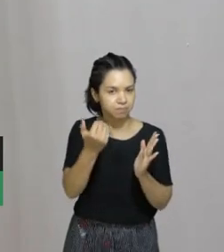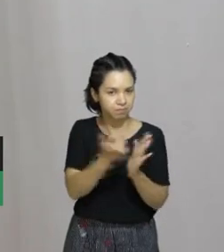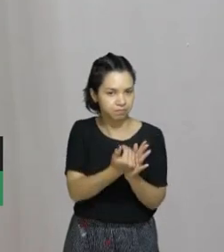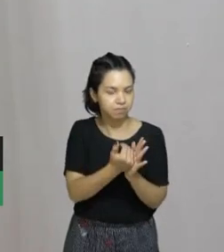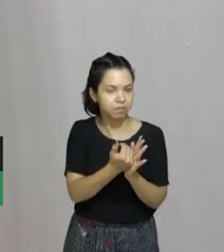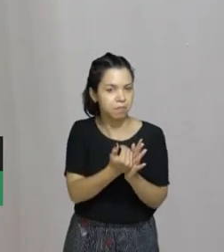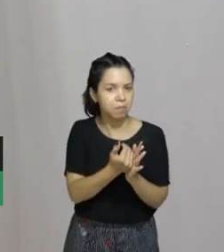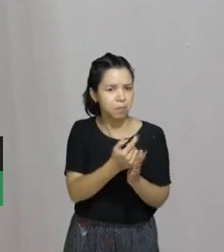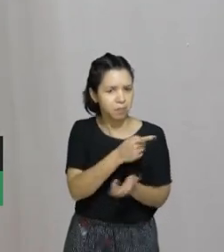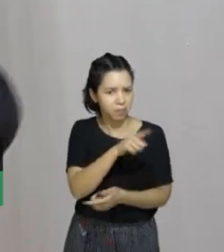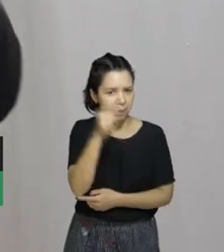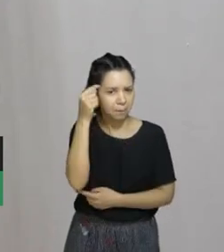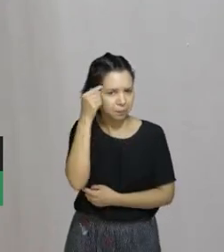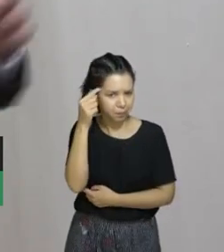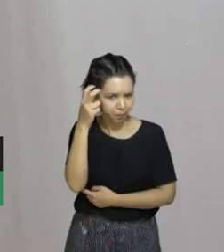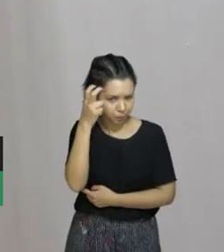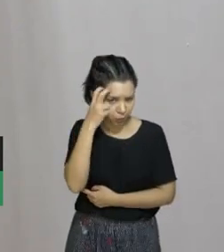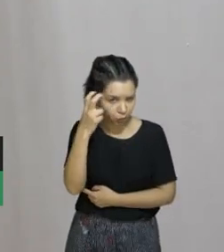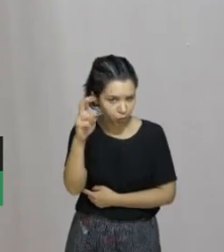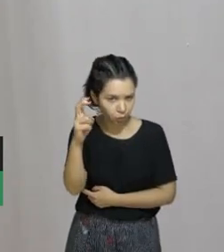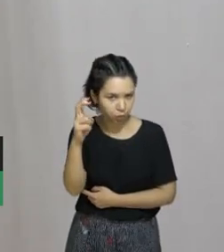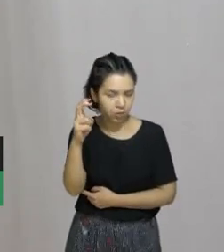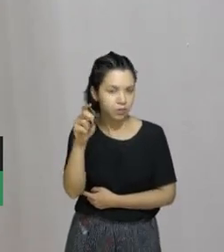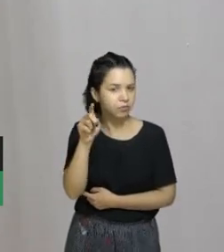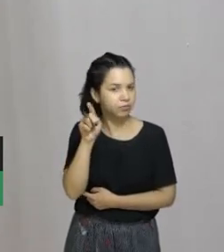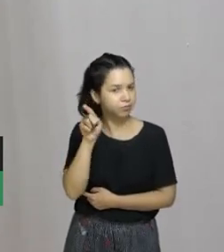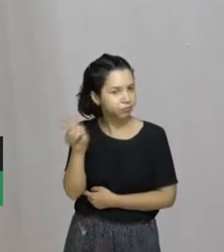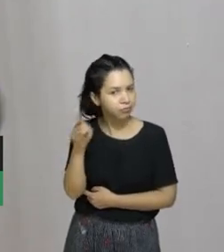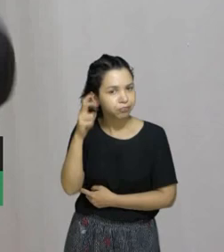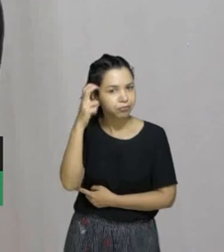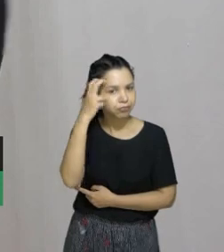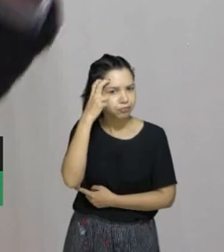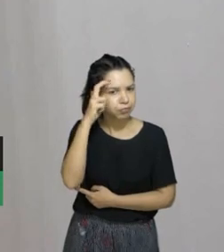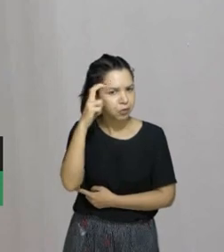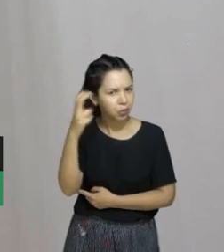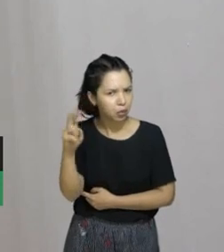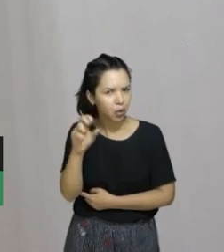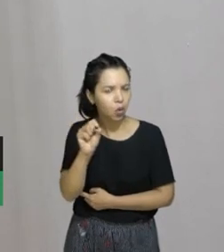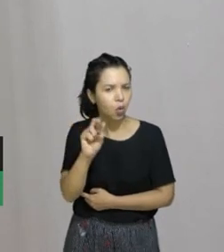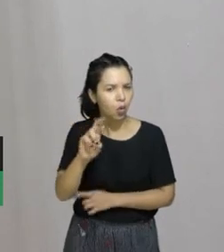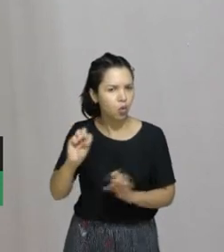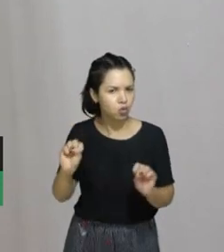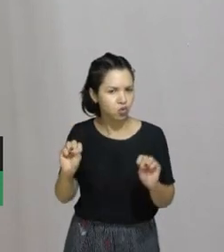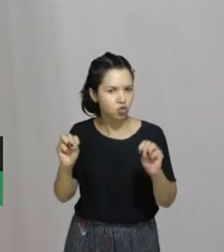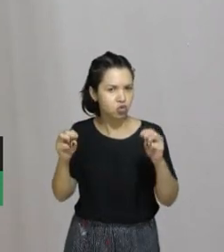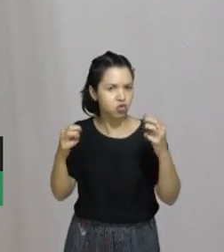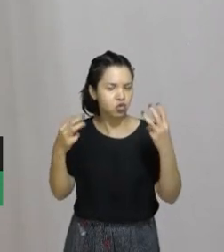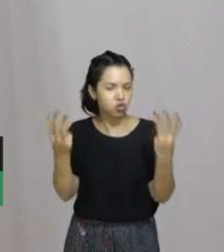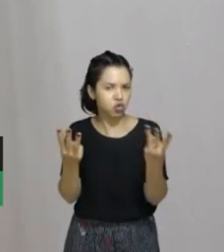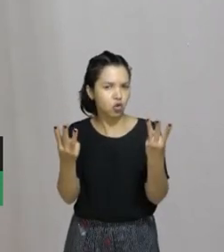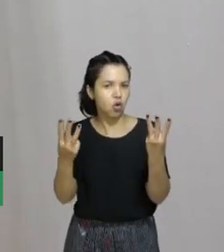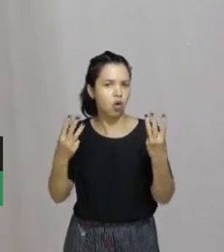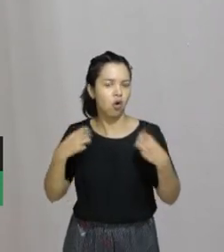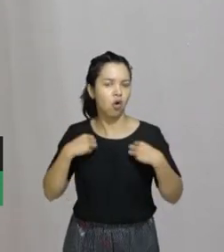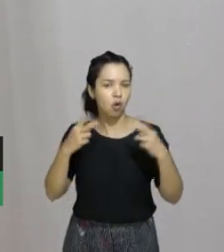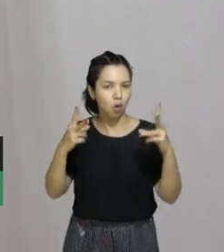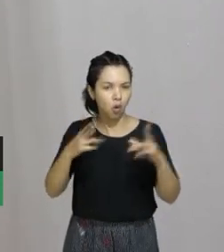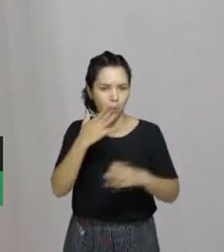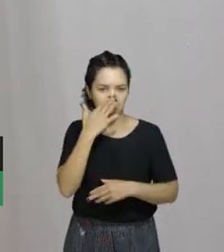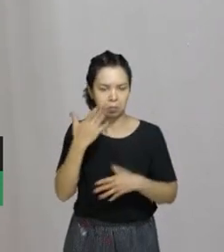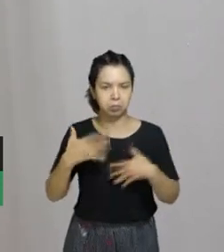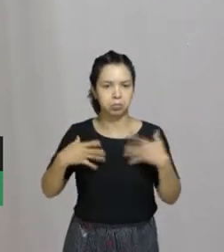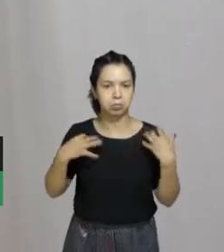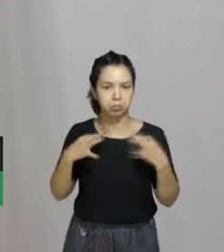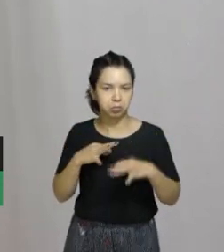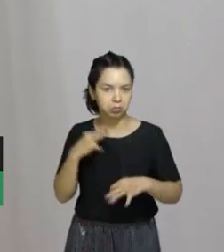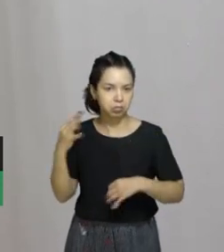de cultura, isso é cultura ou é um show de erotismo? Então, e ainda,